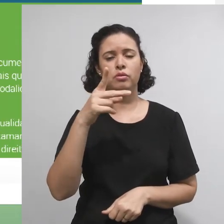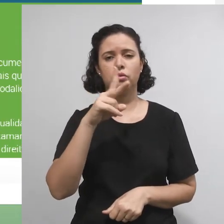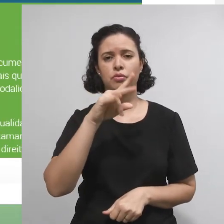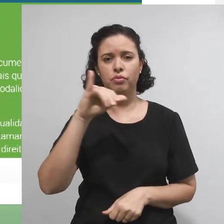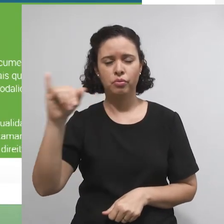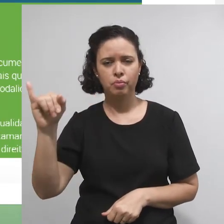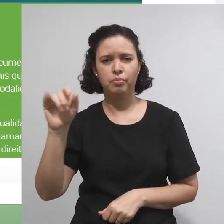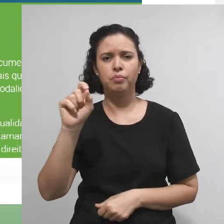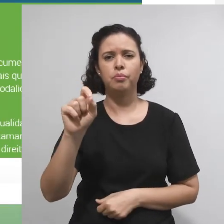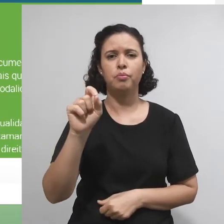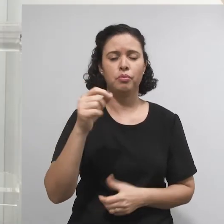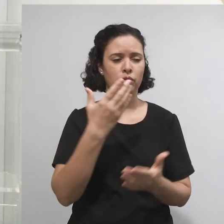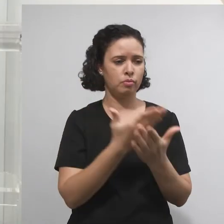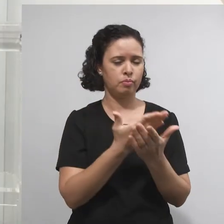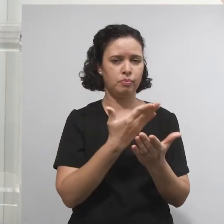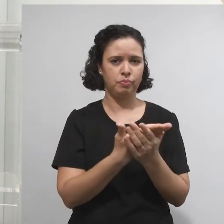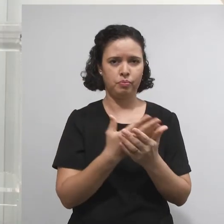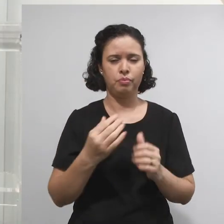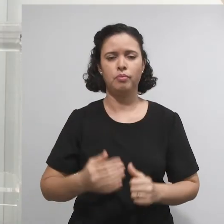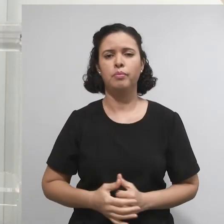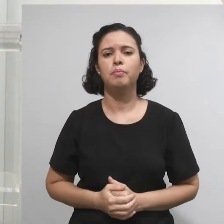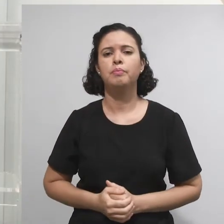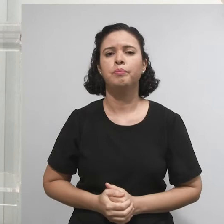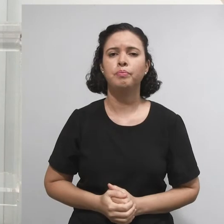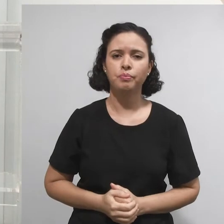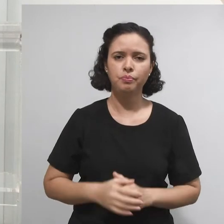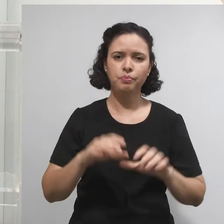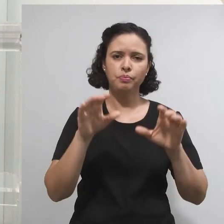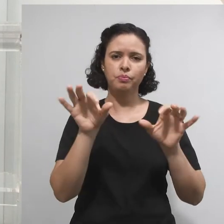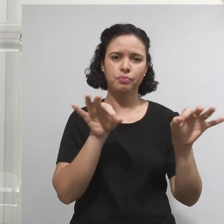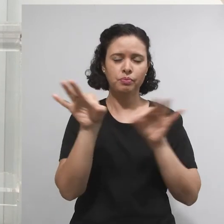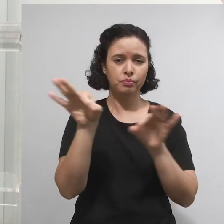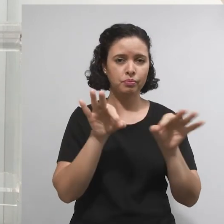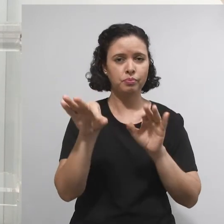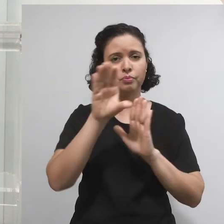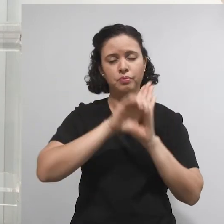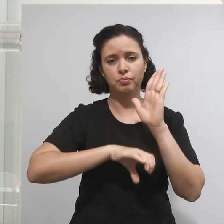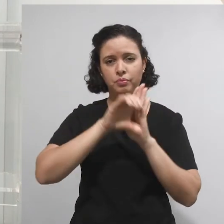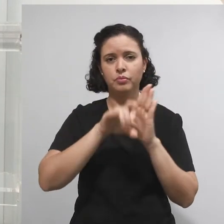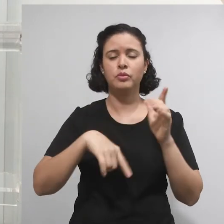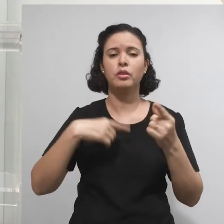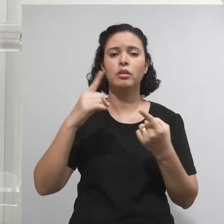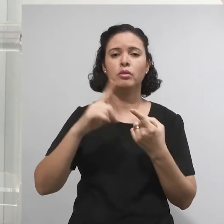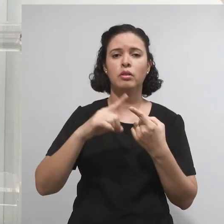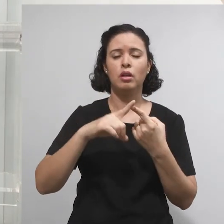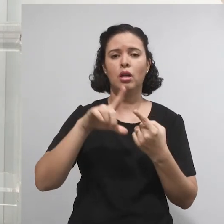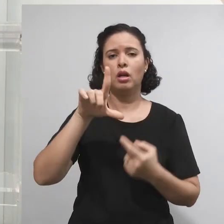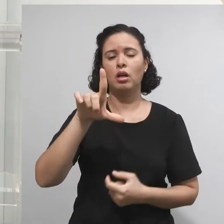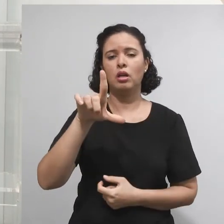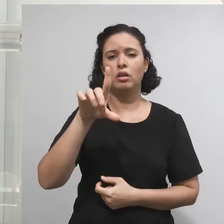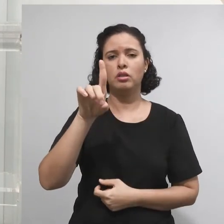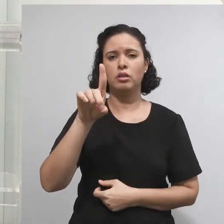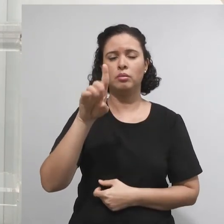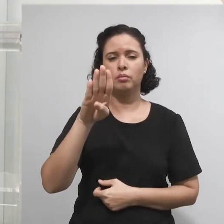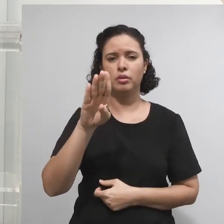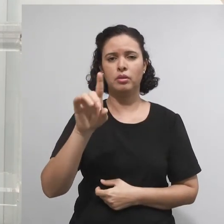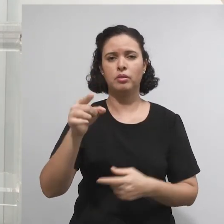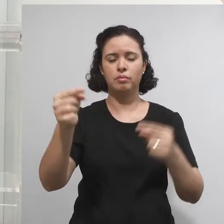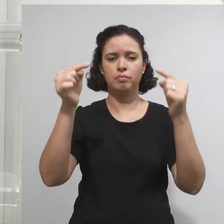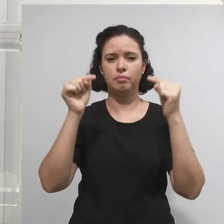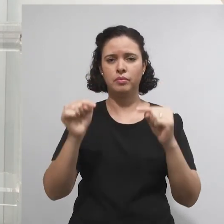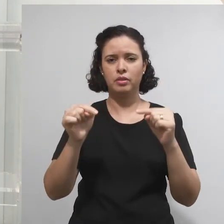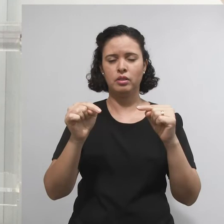vai estudar. Então, essa é a organização curricular. Primeiro você tem a LDB, depois você tem